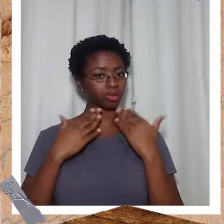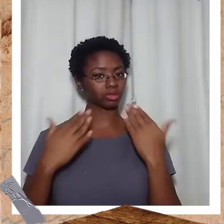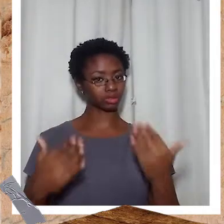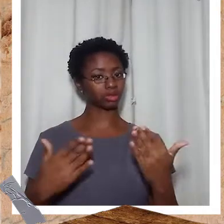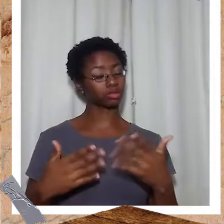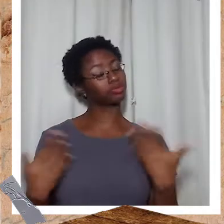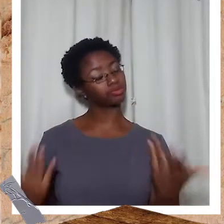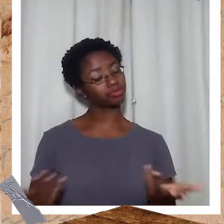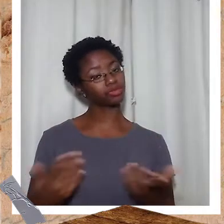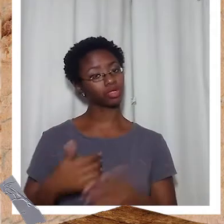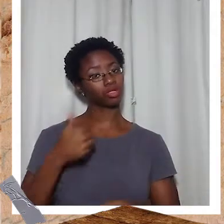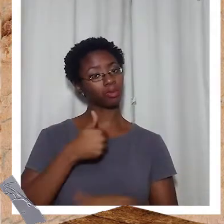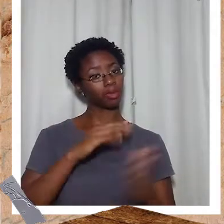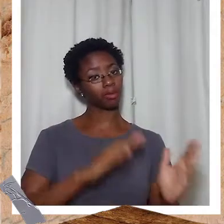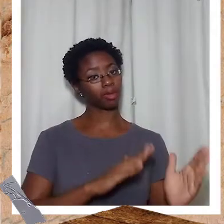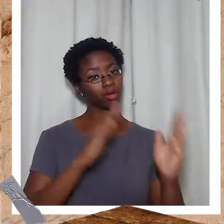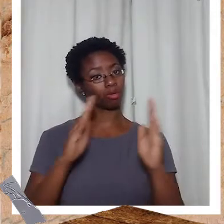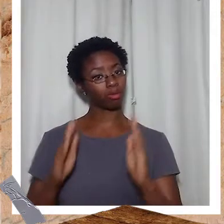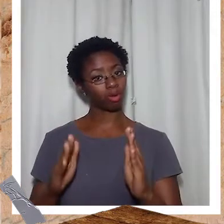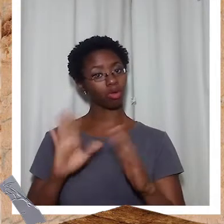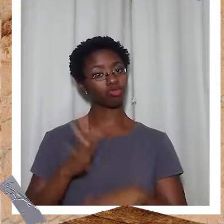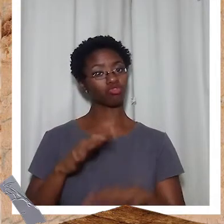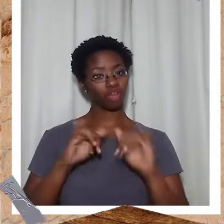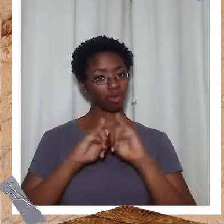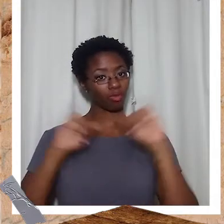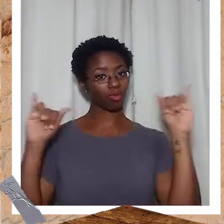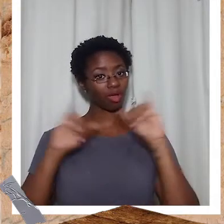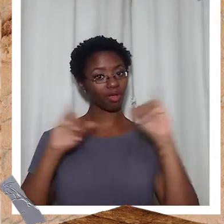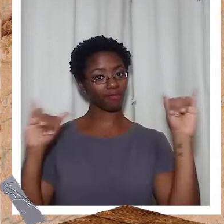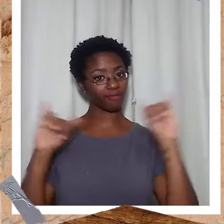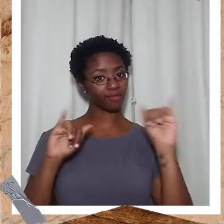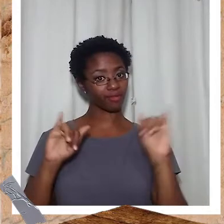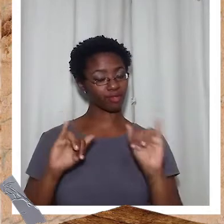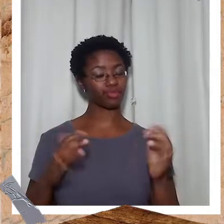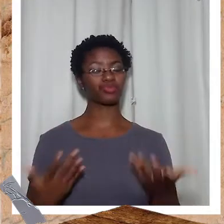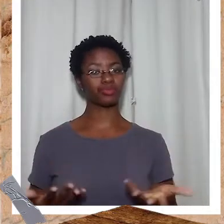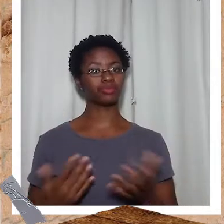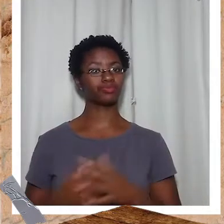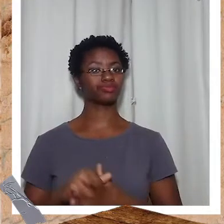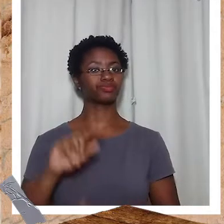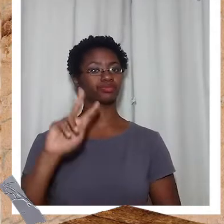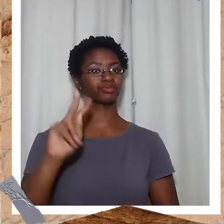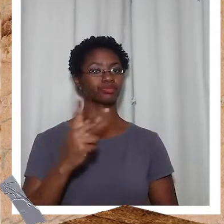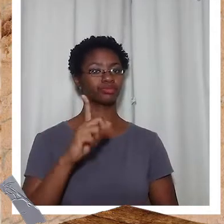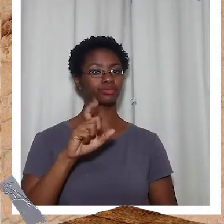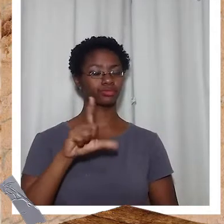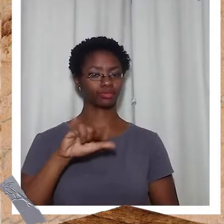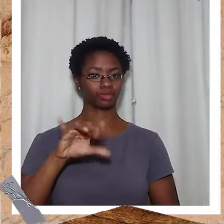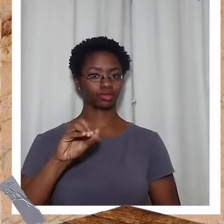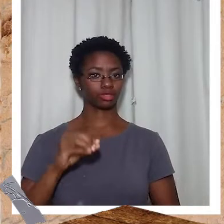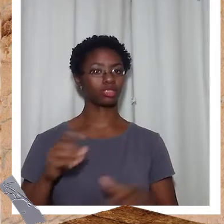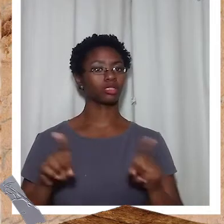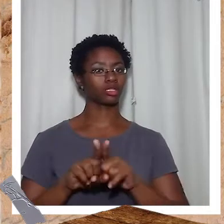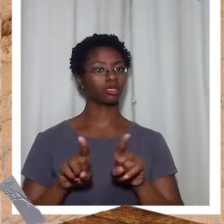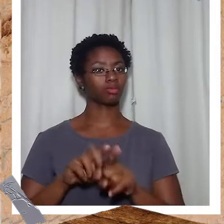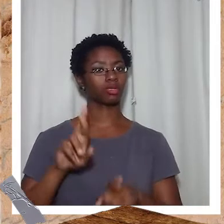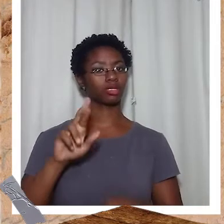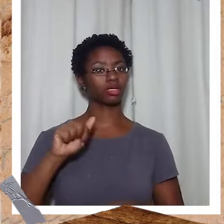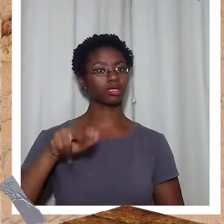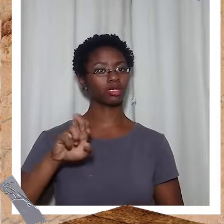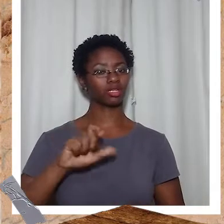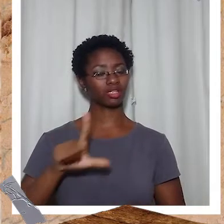e nesse primeiro bloco a gente já tem uma notícia a dar, né? Hélio e Raquel